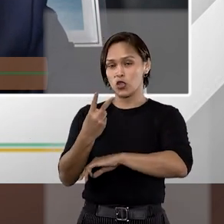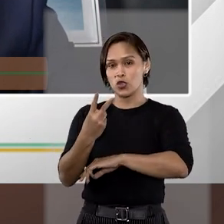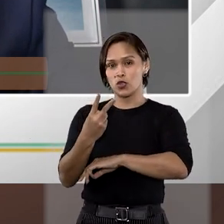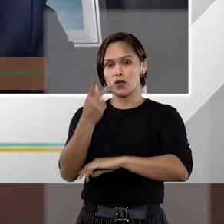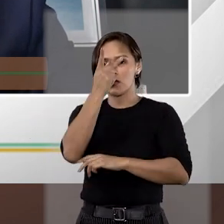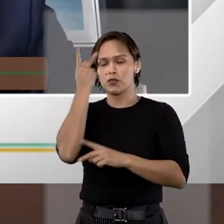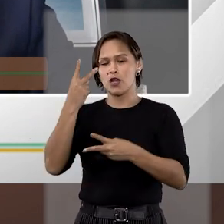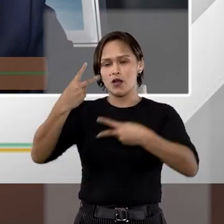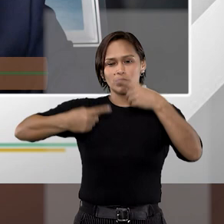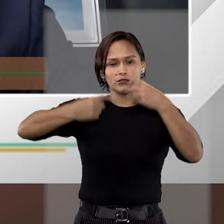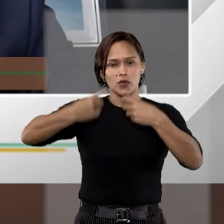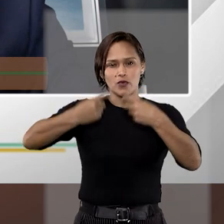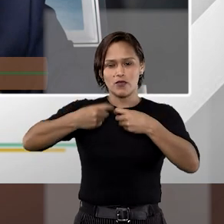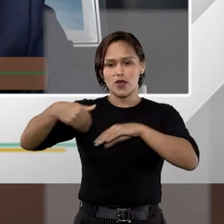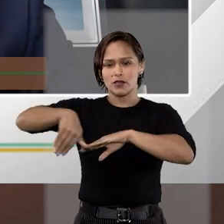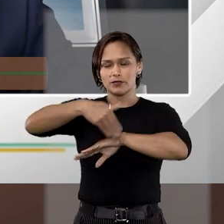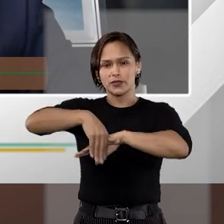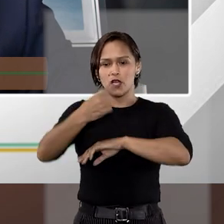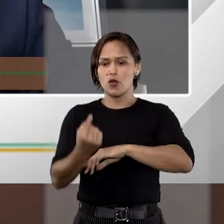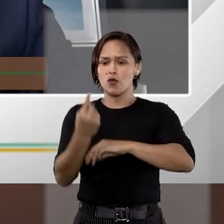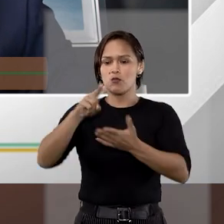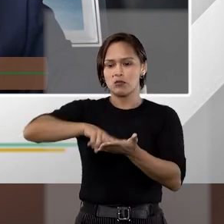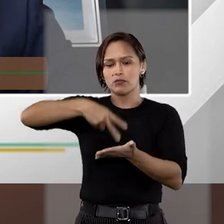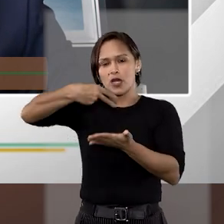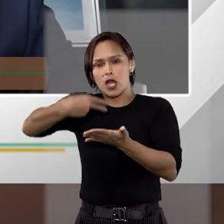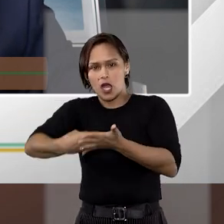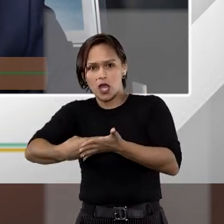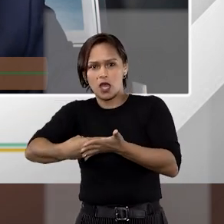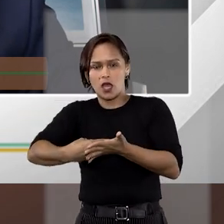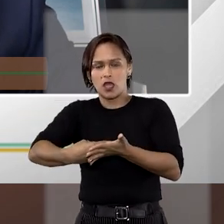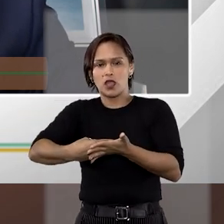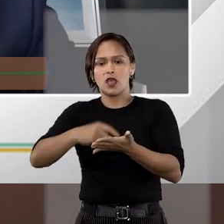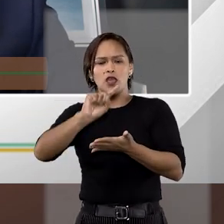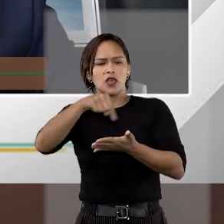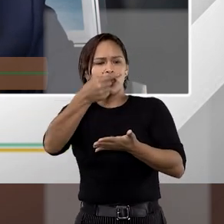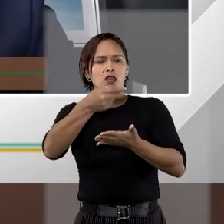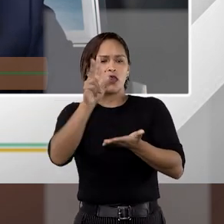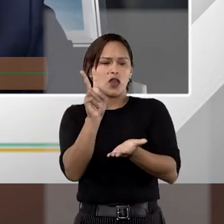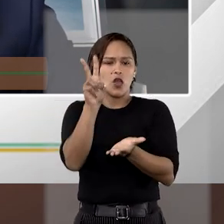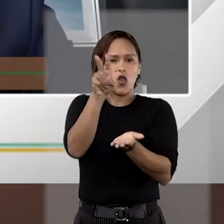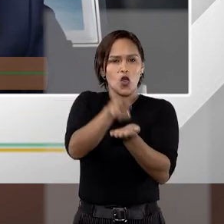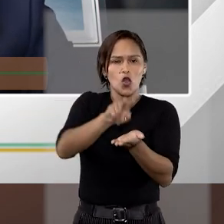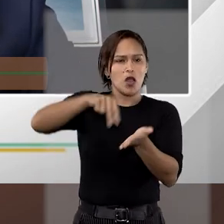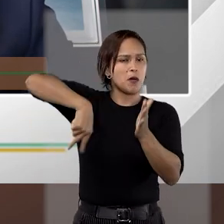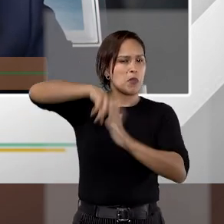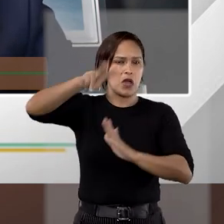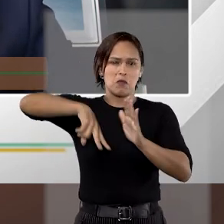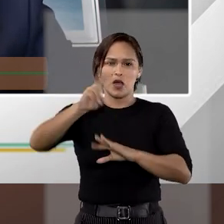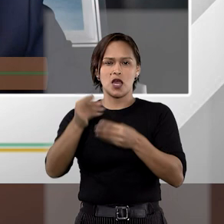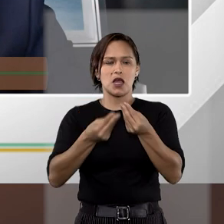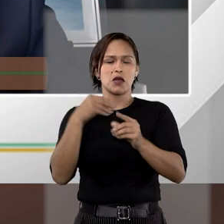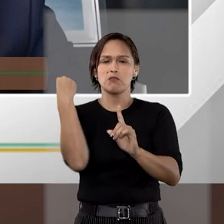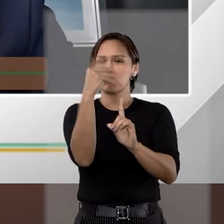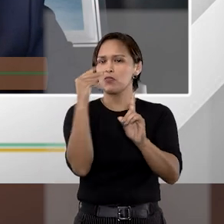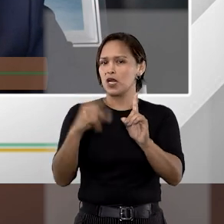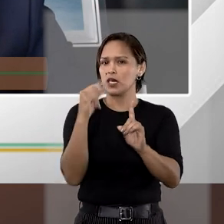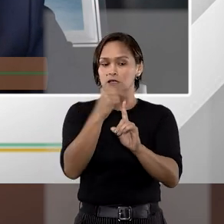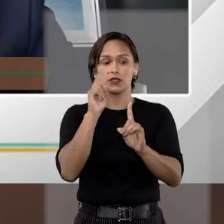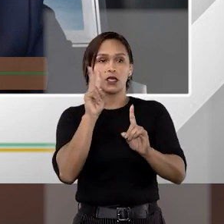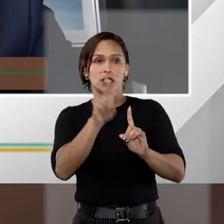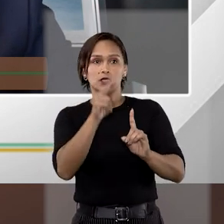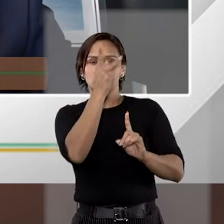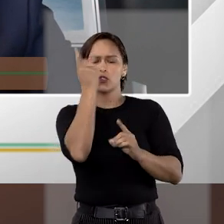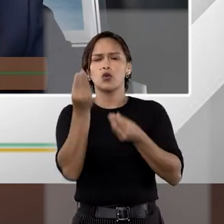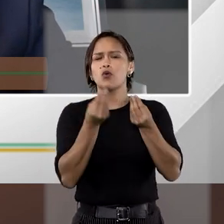duas pessoas brigando na calçada uma caída ao solo deitado e a outra por cima chutando essa pessoa batendo